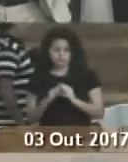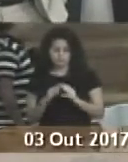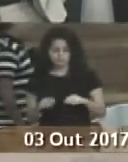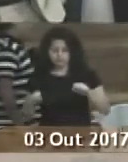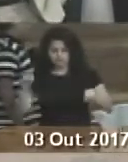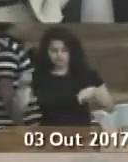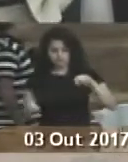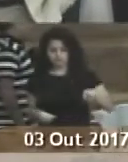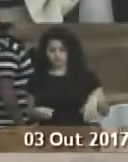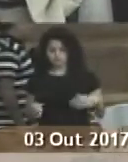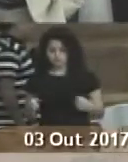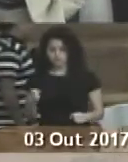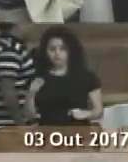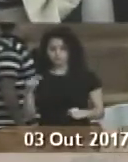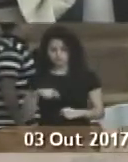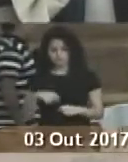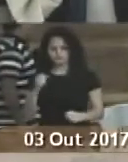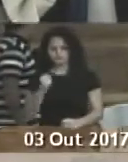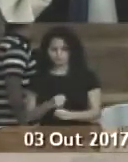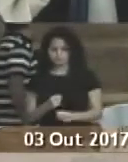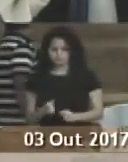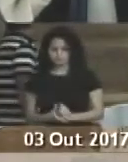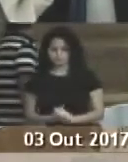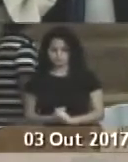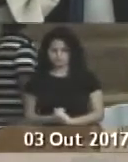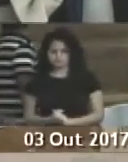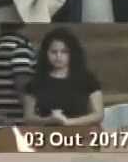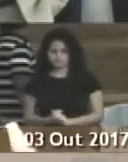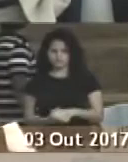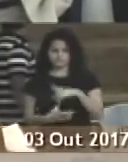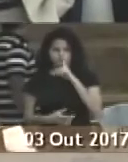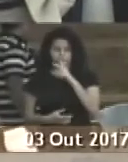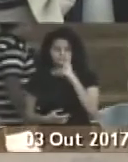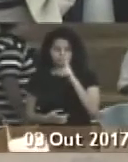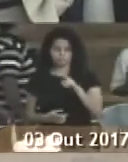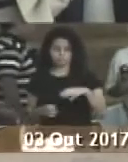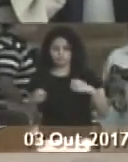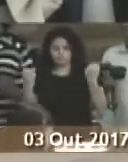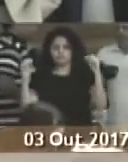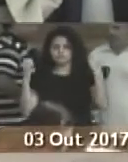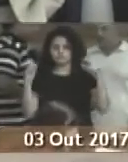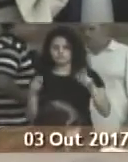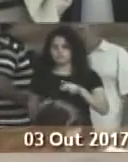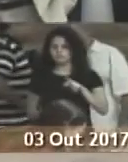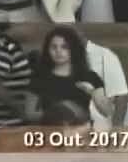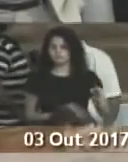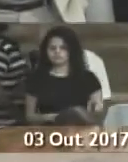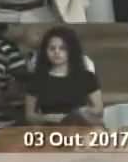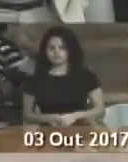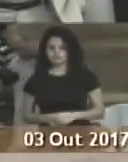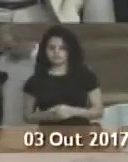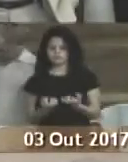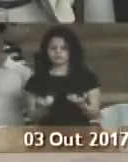que é classifica como um atleta diferenciado, apto a buscar e atingir a sua meta para ser campeão